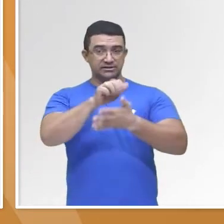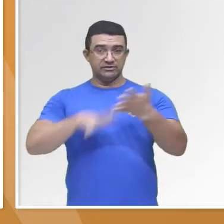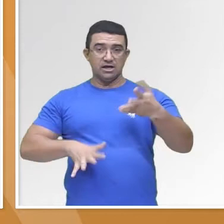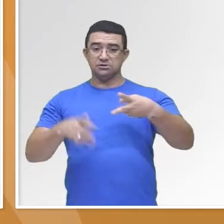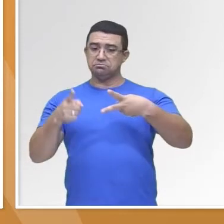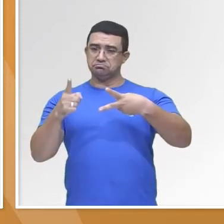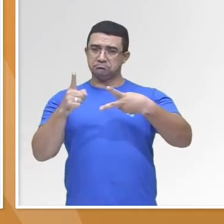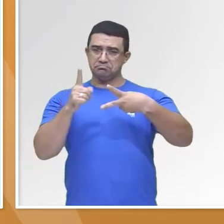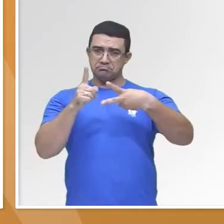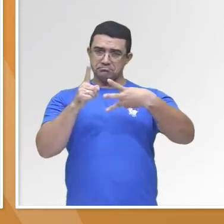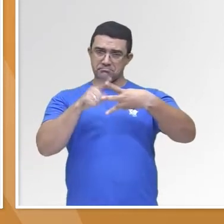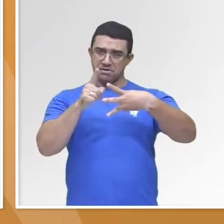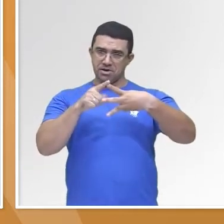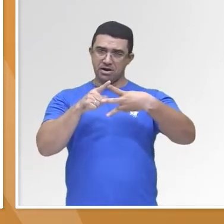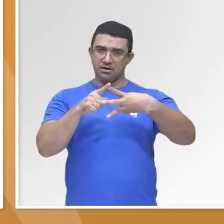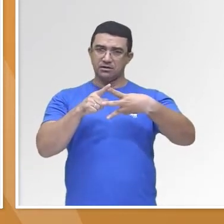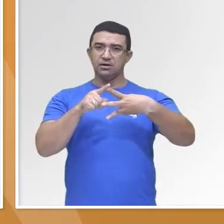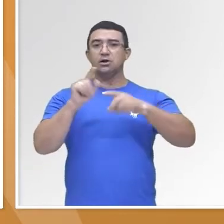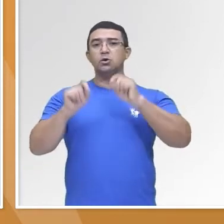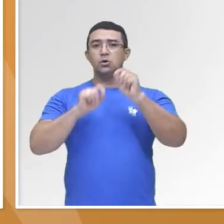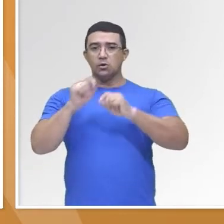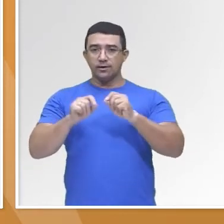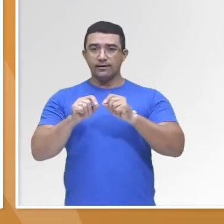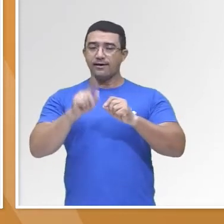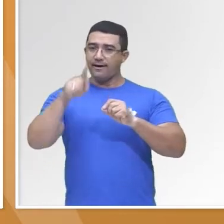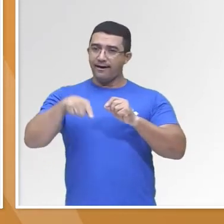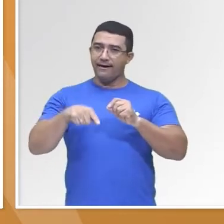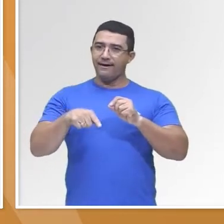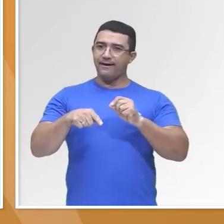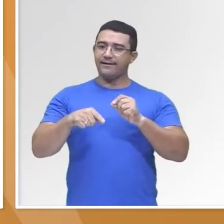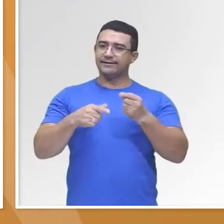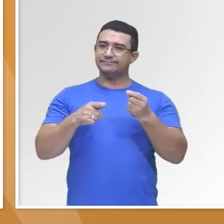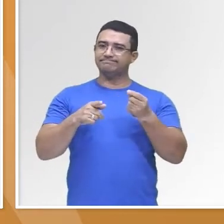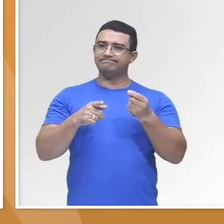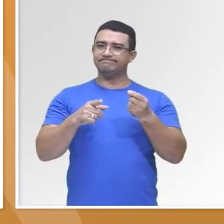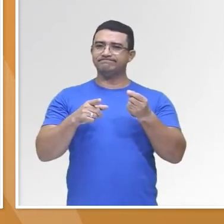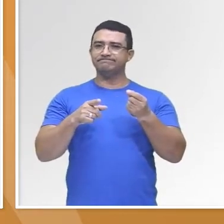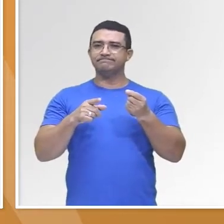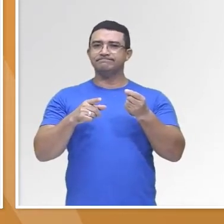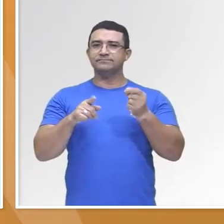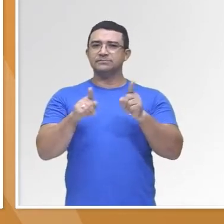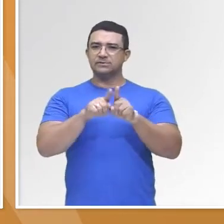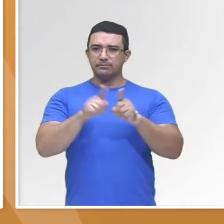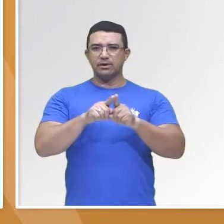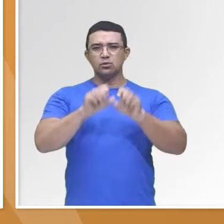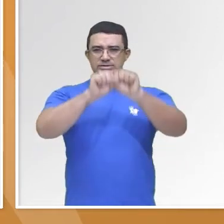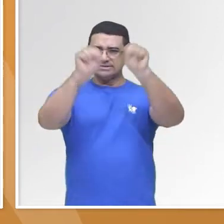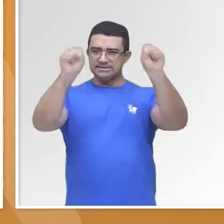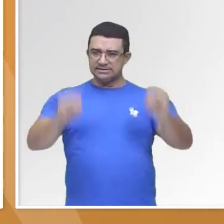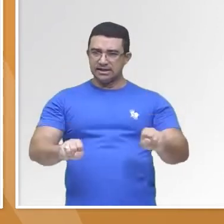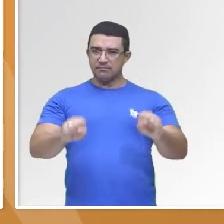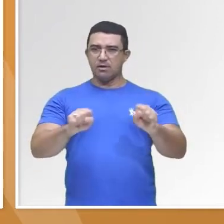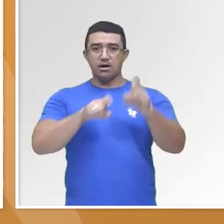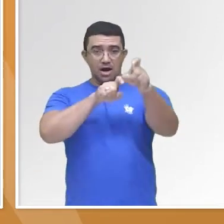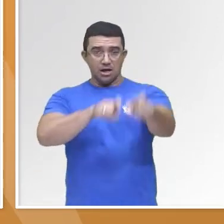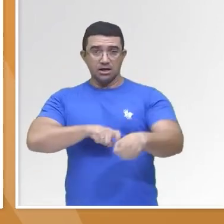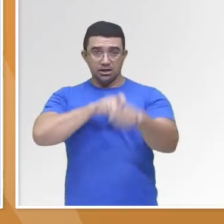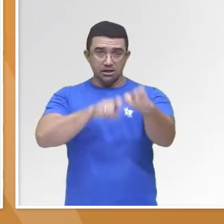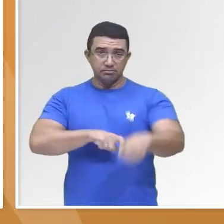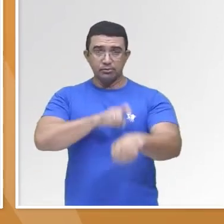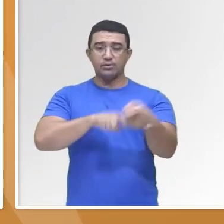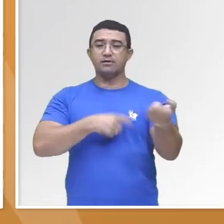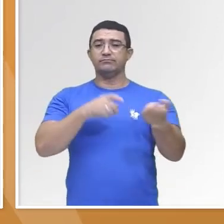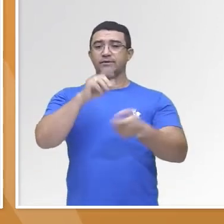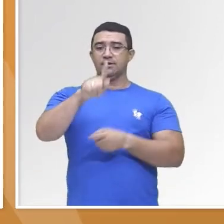nós já estudamos, né, que essas atividades vão envolver os sistemas agrícolas, o garimpo,